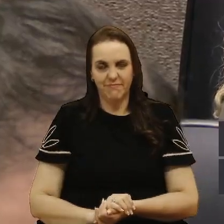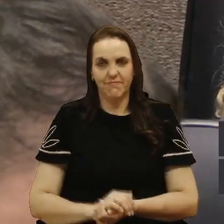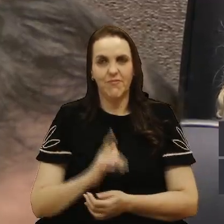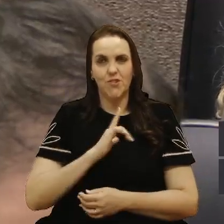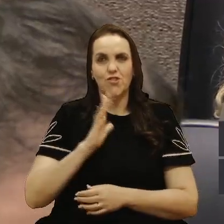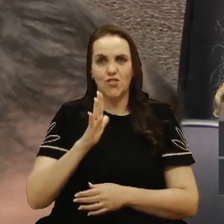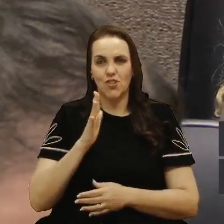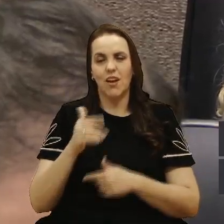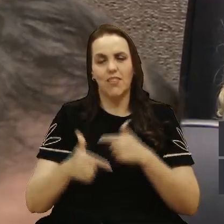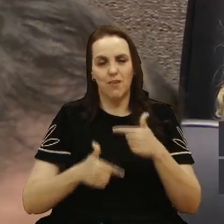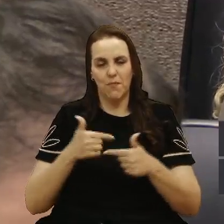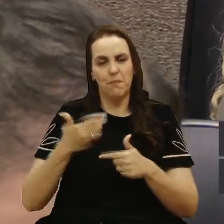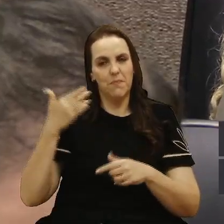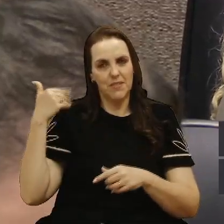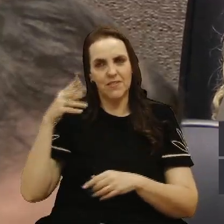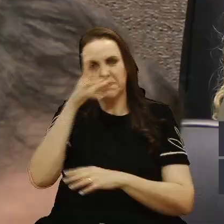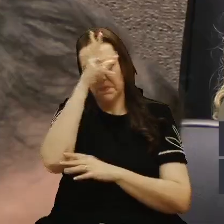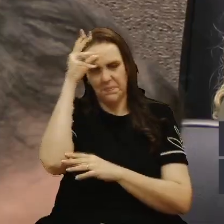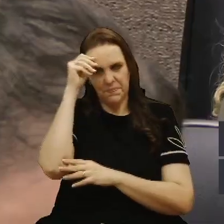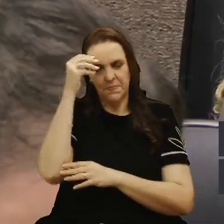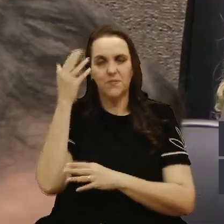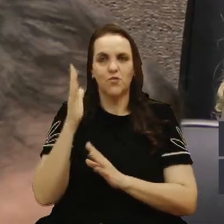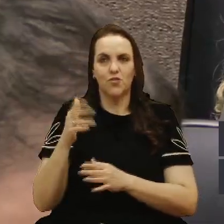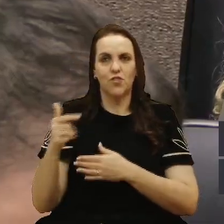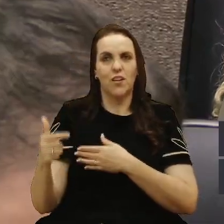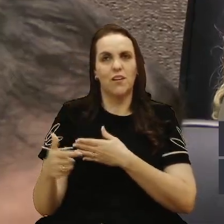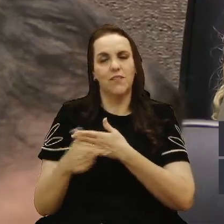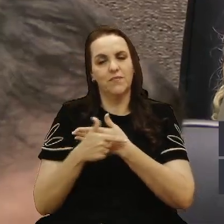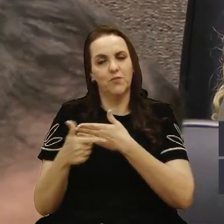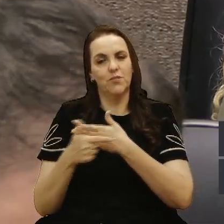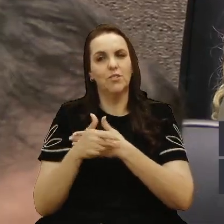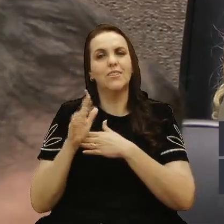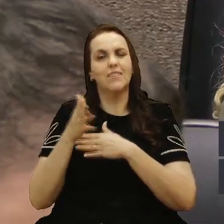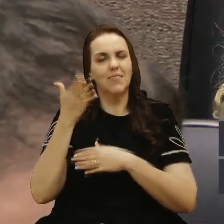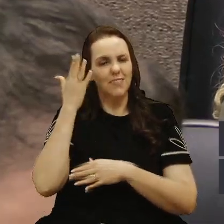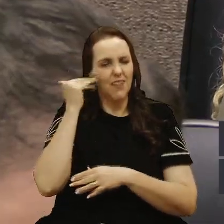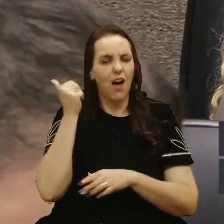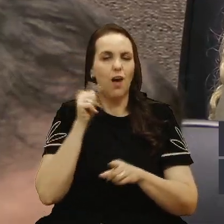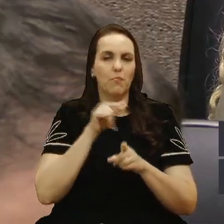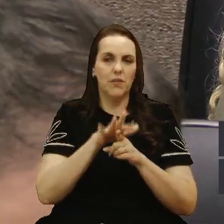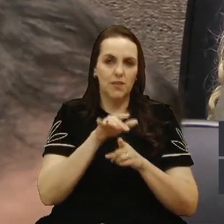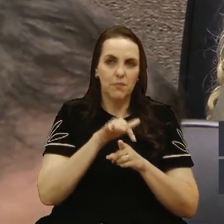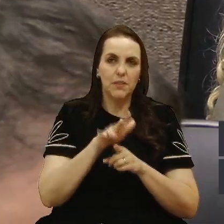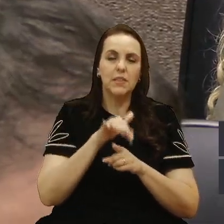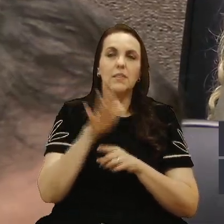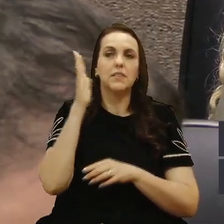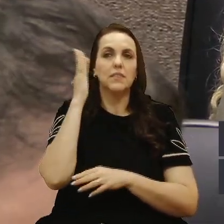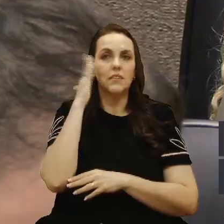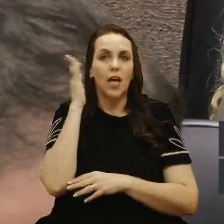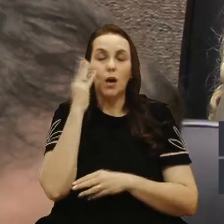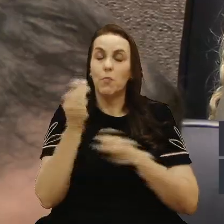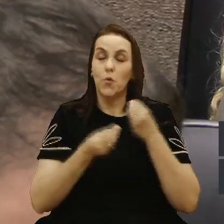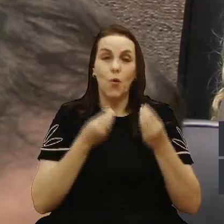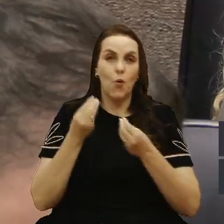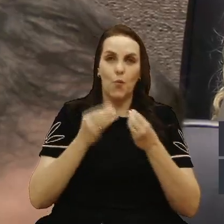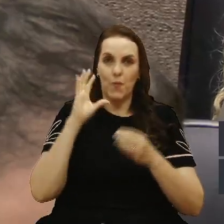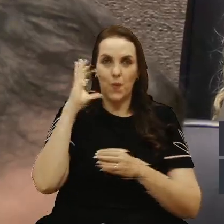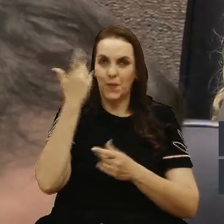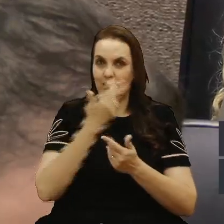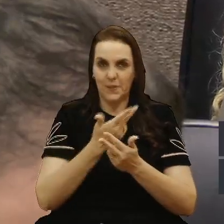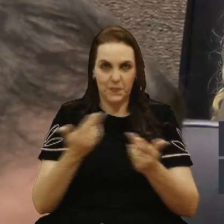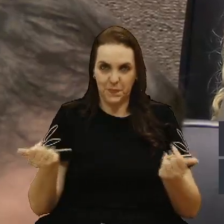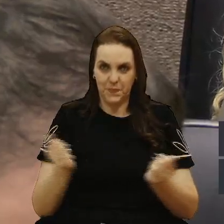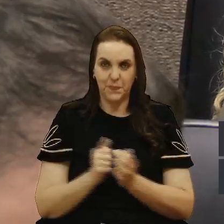exerceu cargos no Executivo, sabe como são as demandas, como tudo acontece, então com